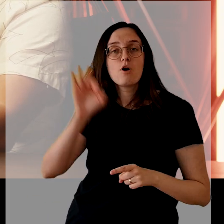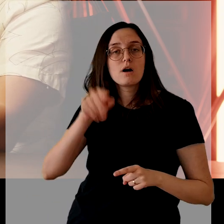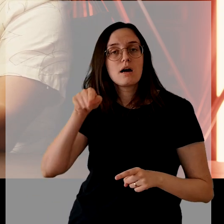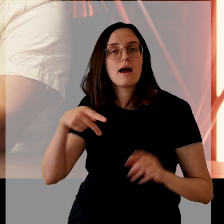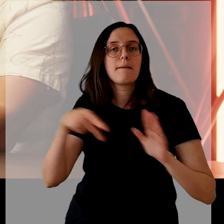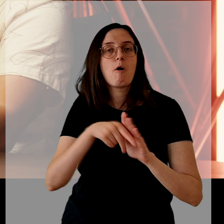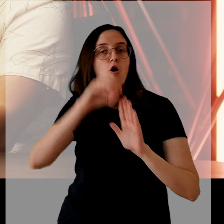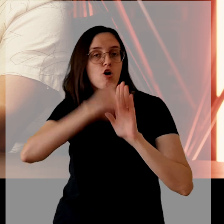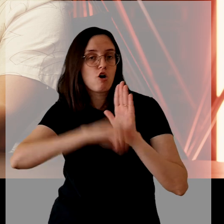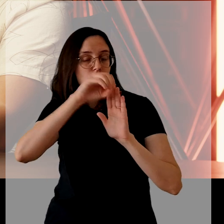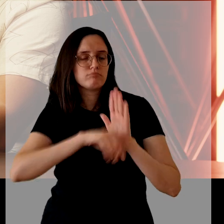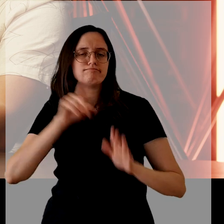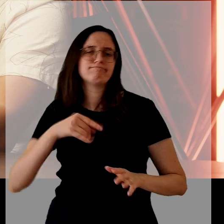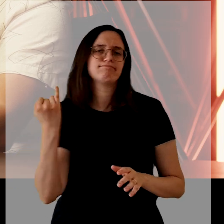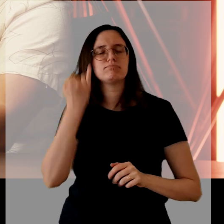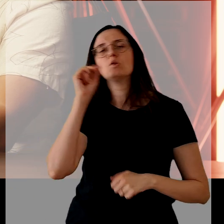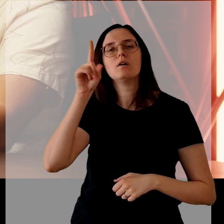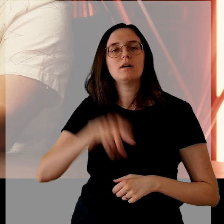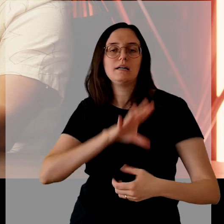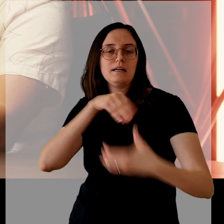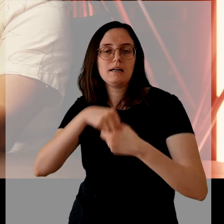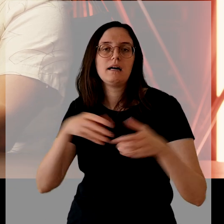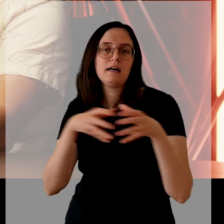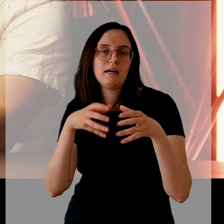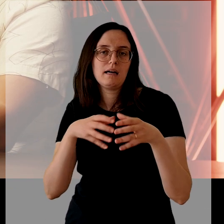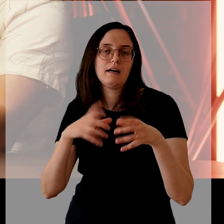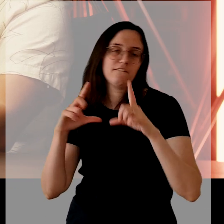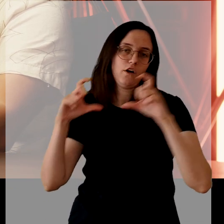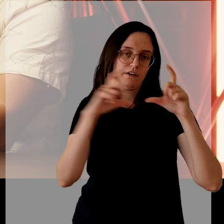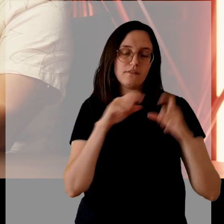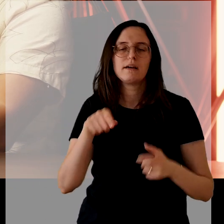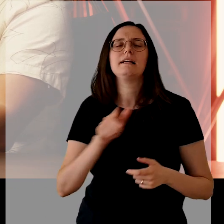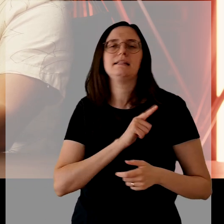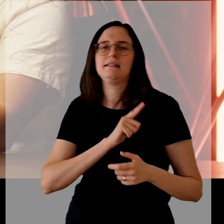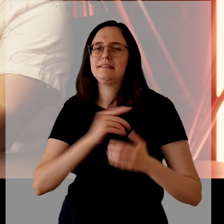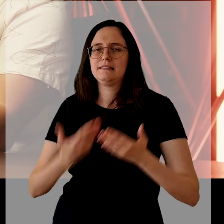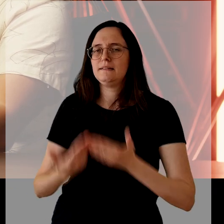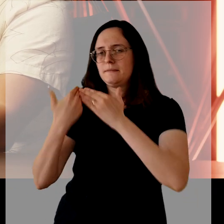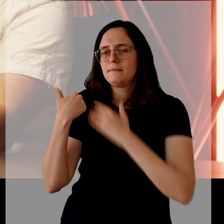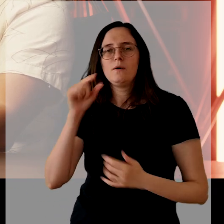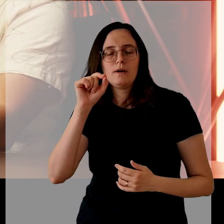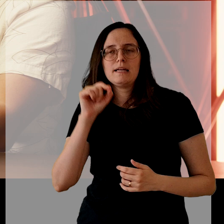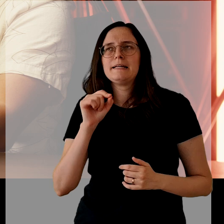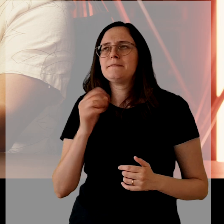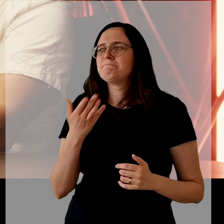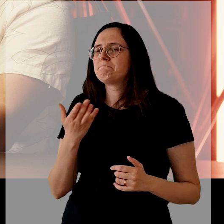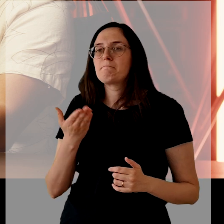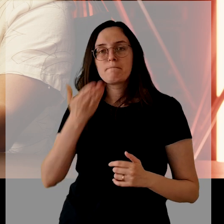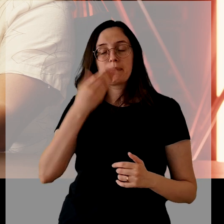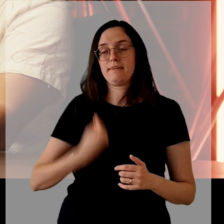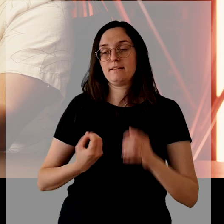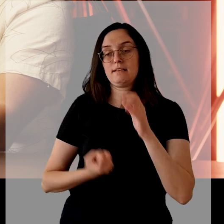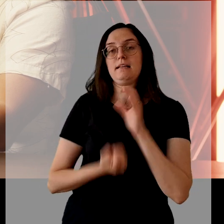porcentagem do orçamento significativa fica dentro da equipe de fotografia. Então, existe uma responsabilidade em você